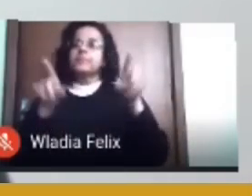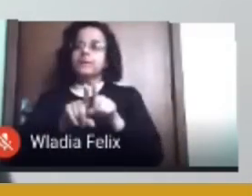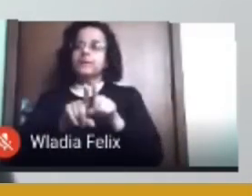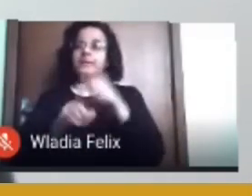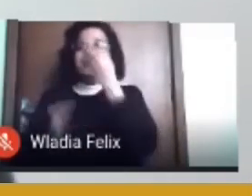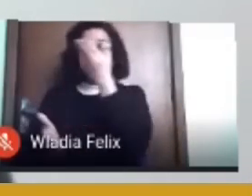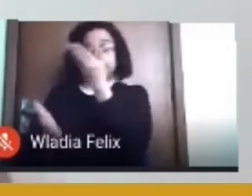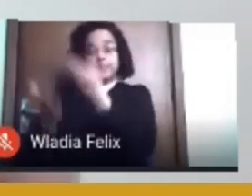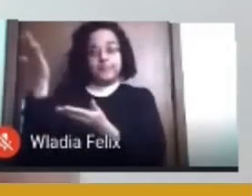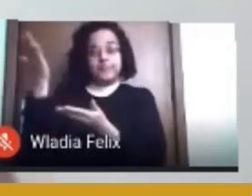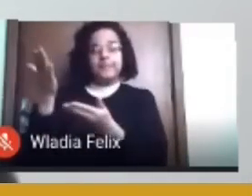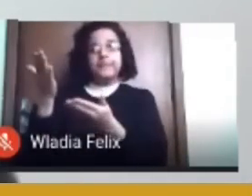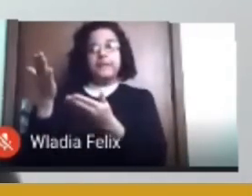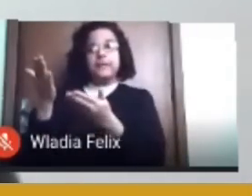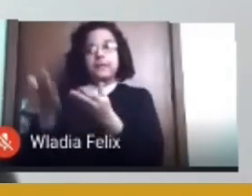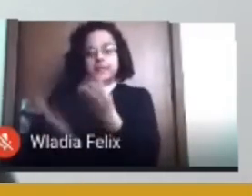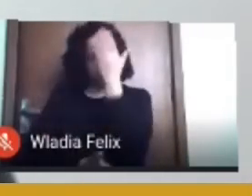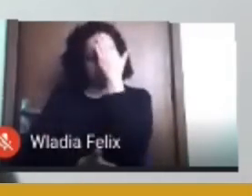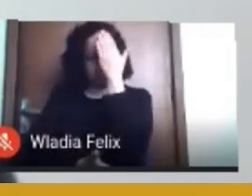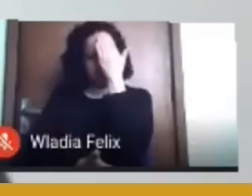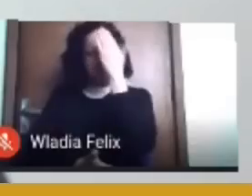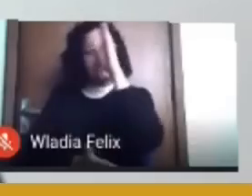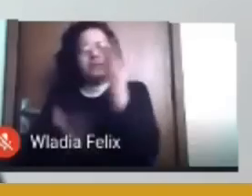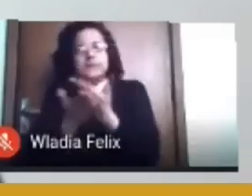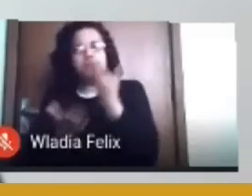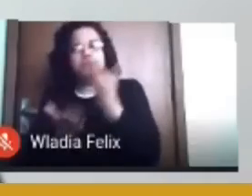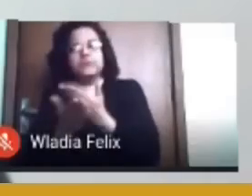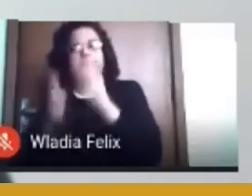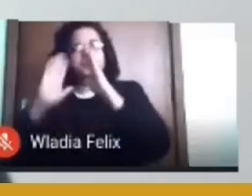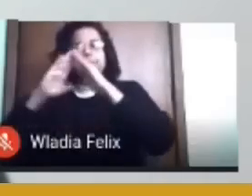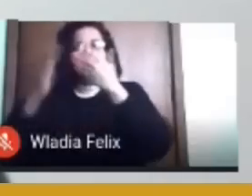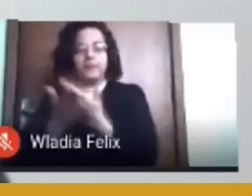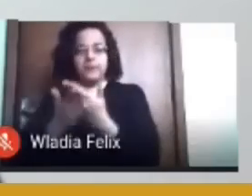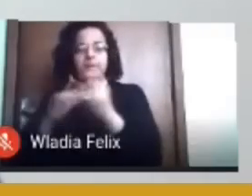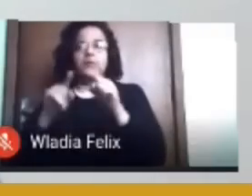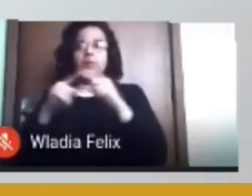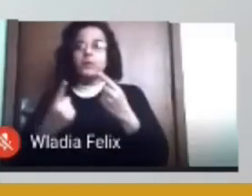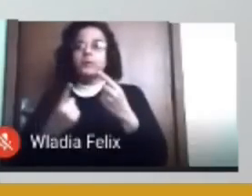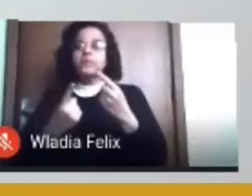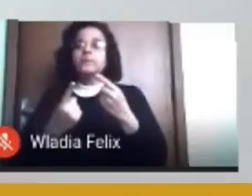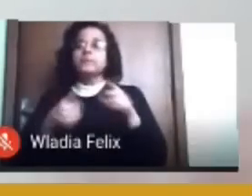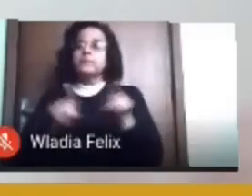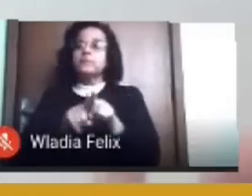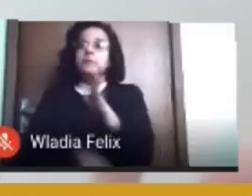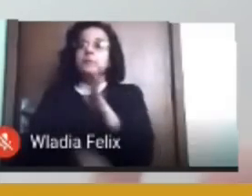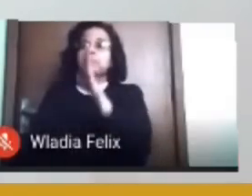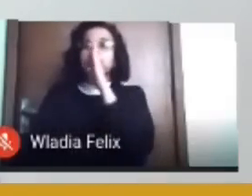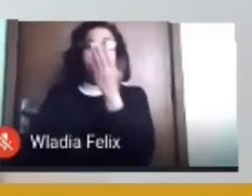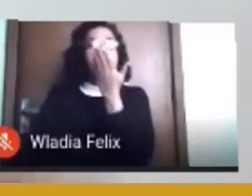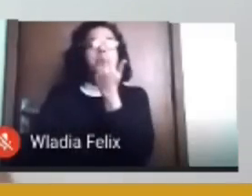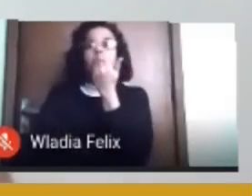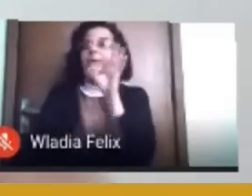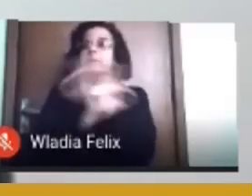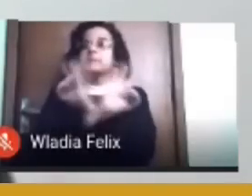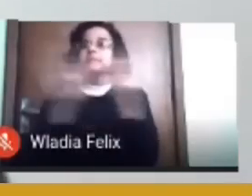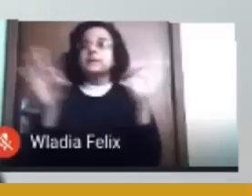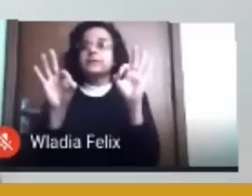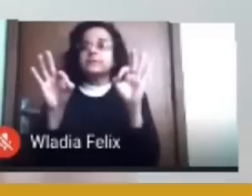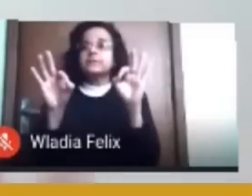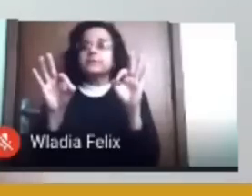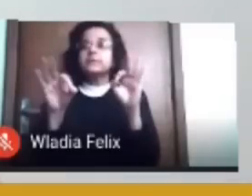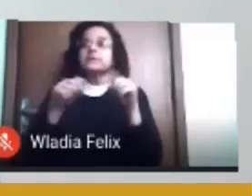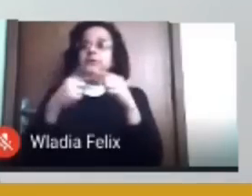excessiva do apetite, né? É uma perda muito drástica, não tem vontade de comer, a criança se alimentava bem, parou